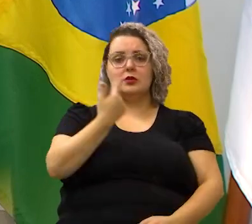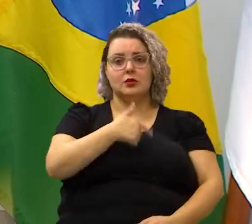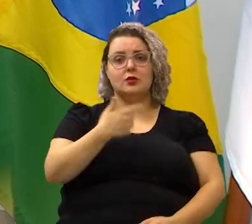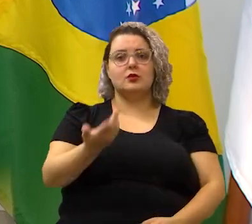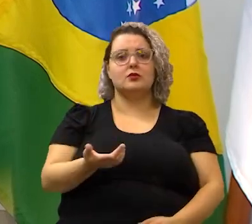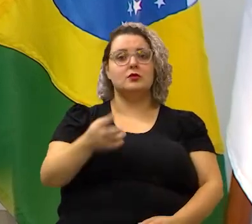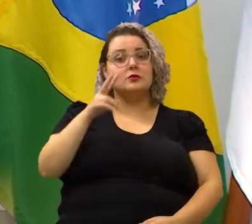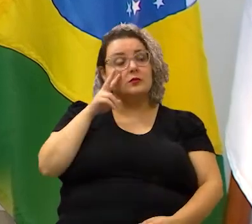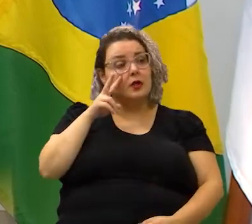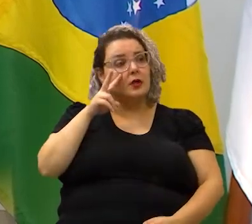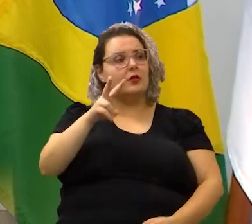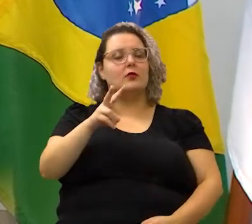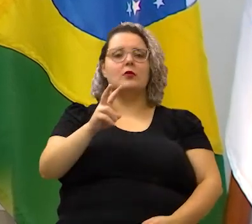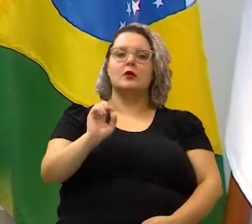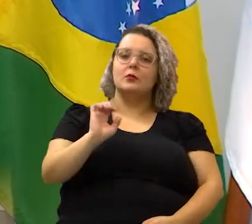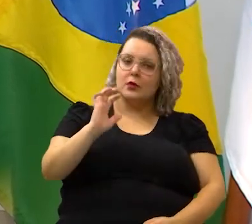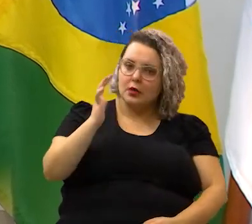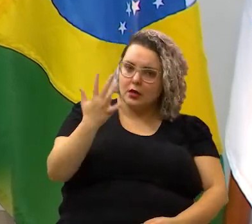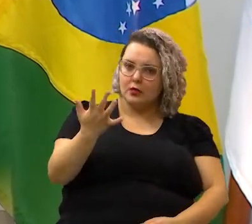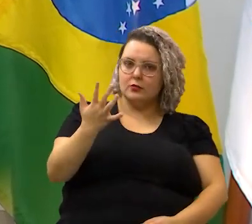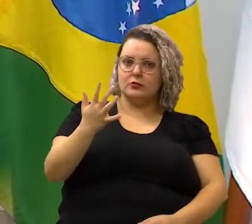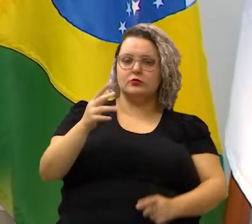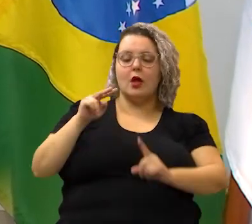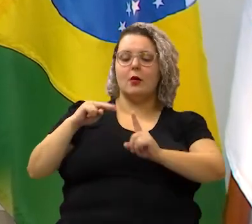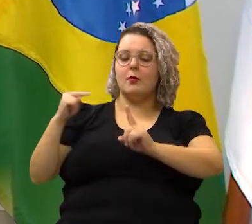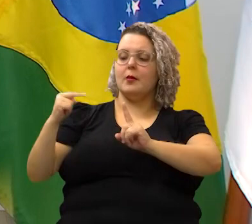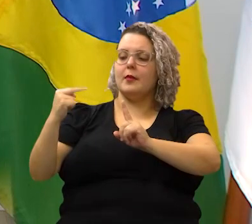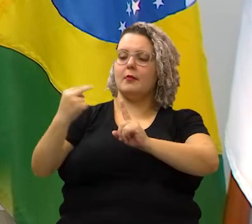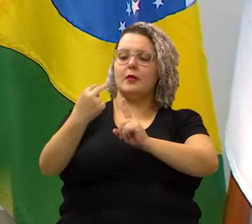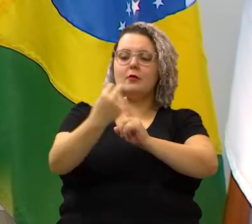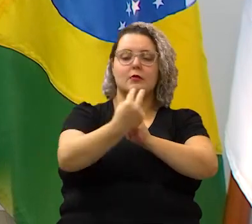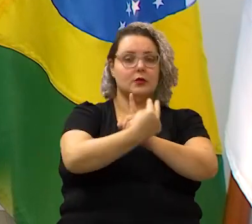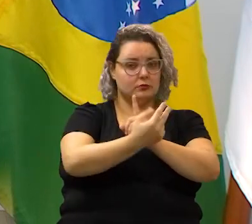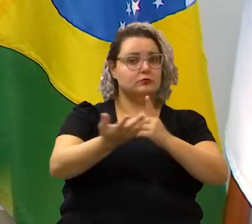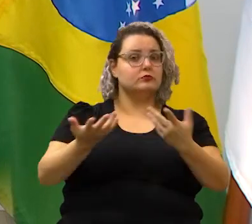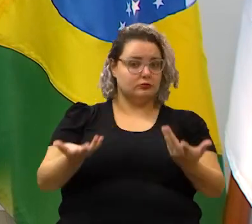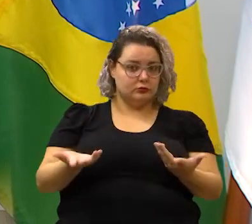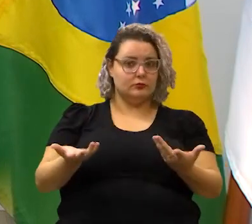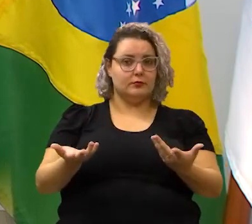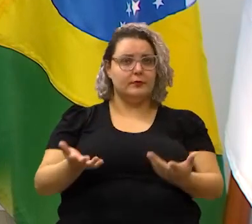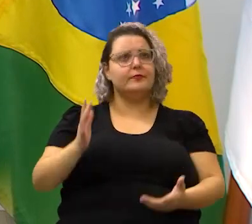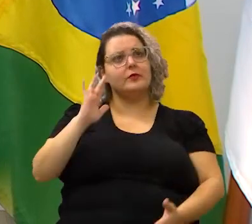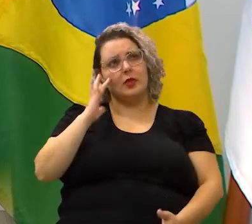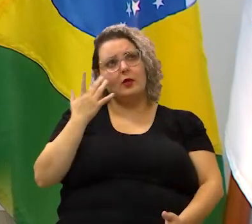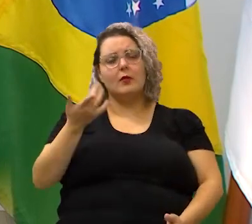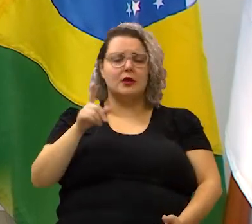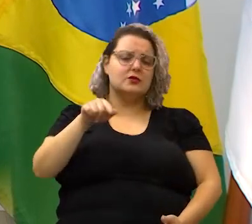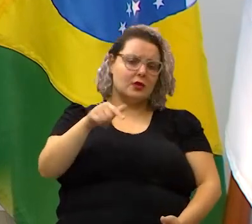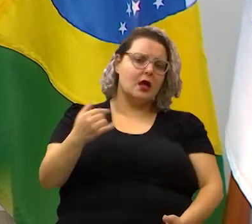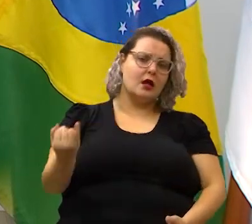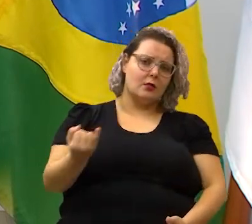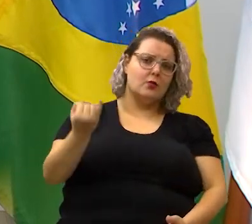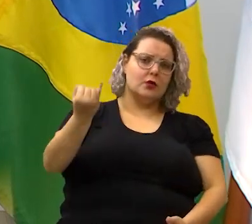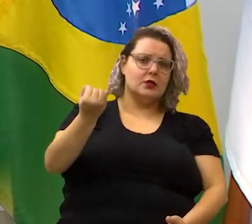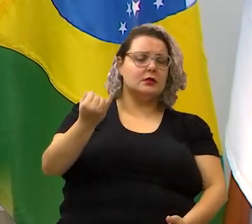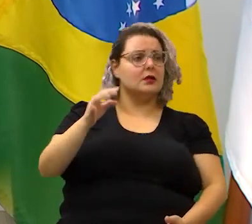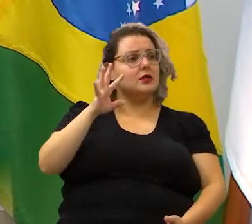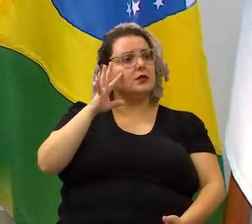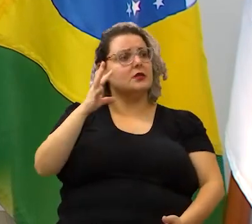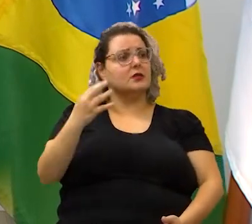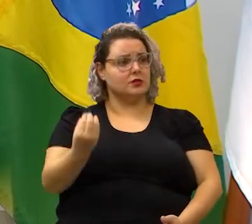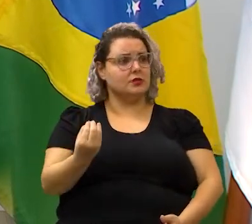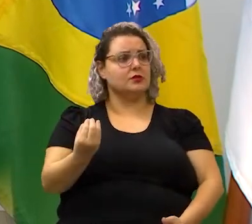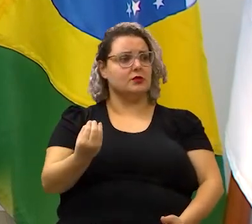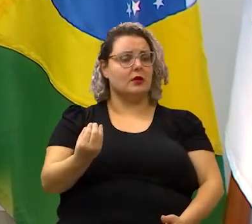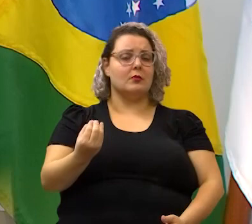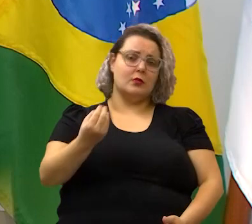a gente vai olhar para esse fenômeno sobre Diferentes enfoques né que eu acho que é importante essa